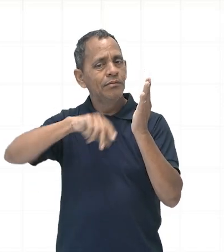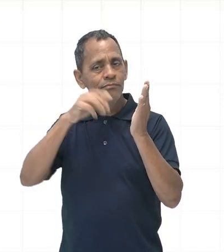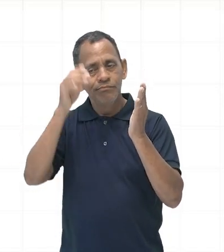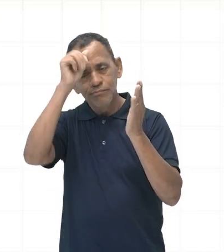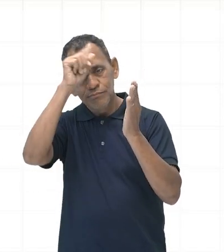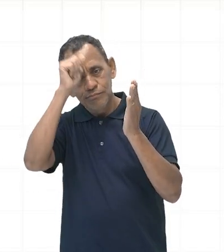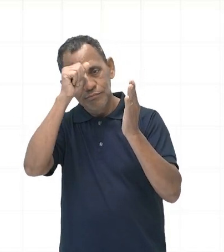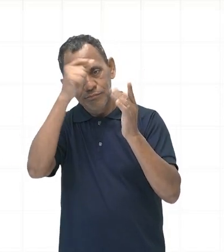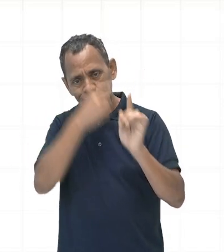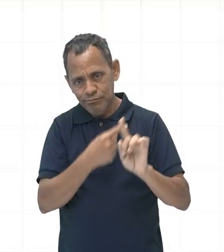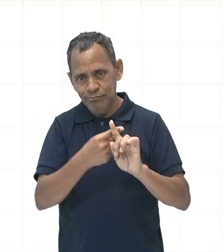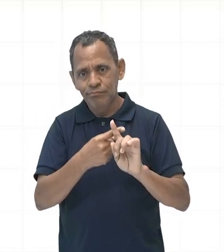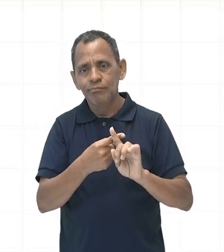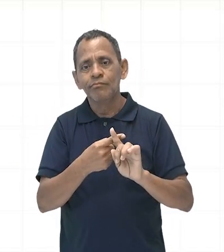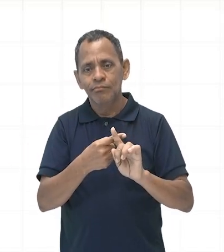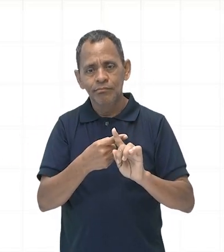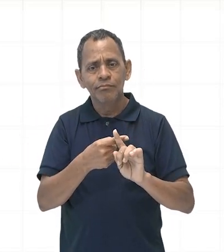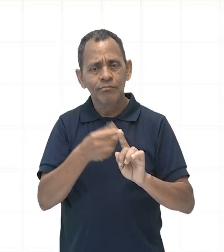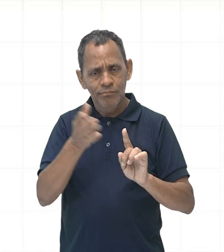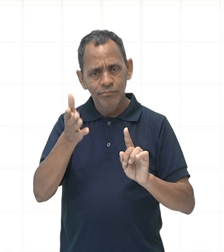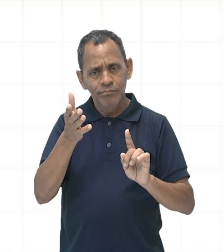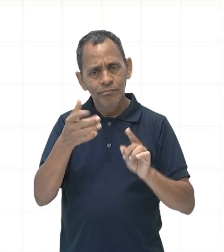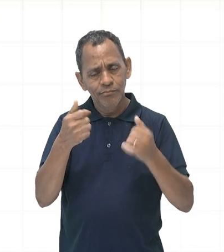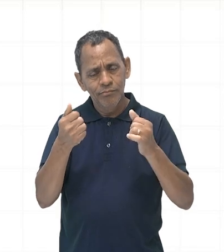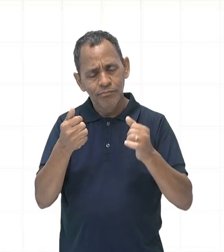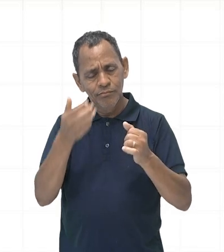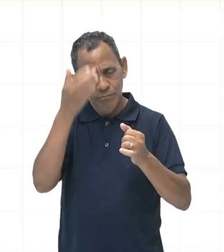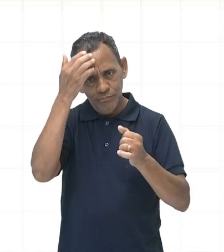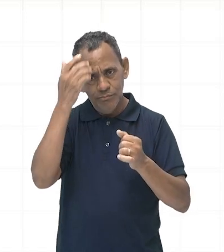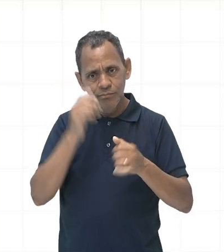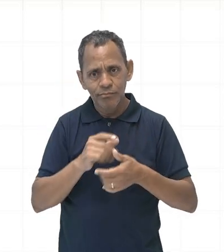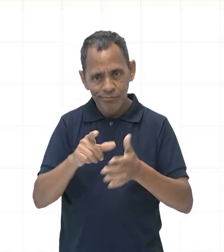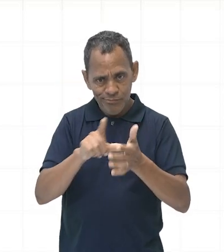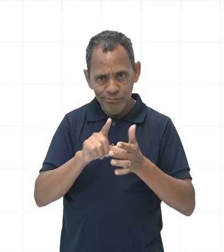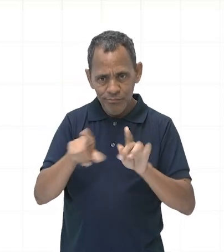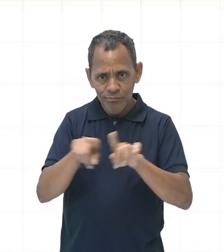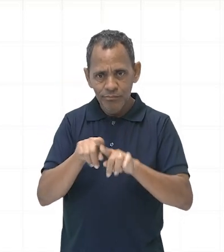gente já tem que saber multiplicar. Então, fazendo essa multiplicação, nós vamos ter